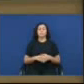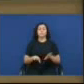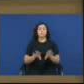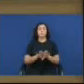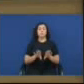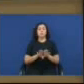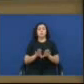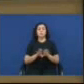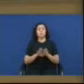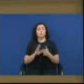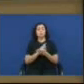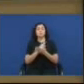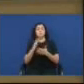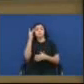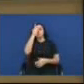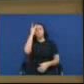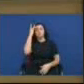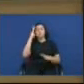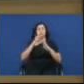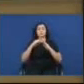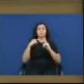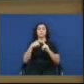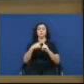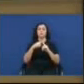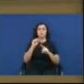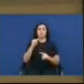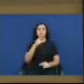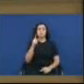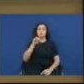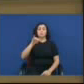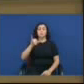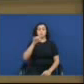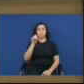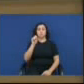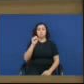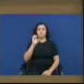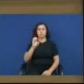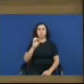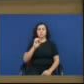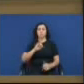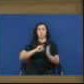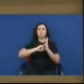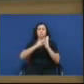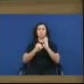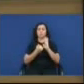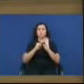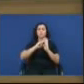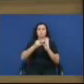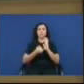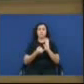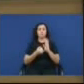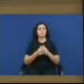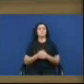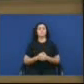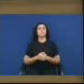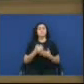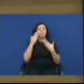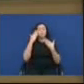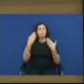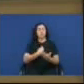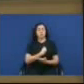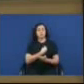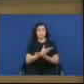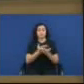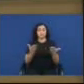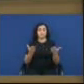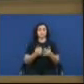aqui da Igreja da Paróquia São José, o Matheus, que utilizará a tribuna. Muito obrigado pela presença de todos.